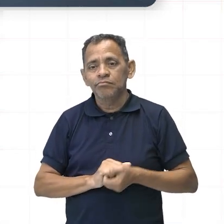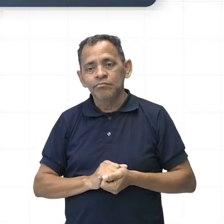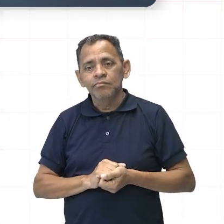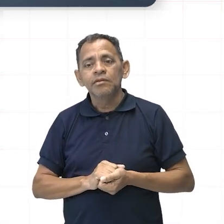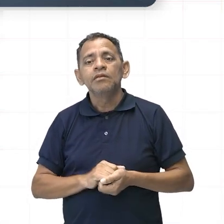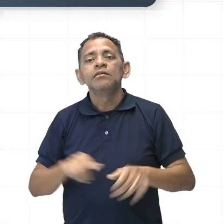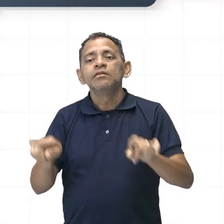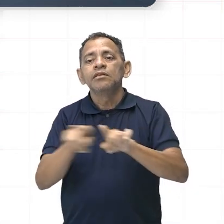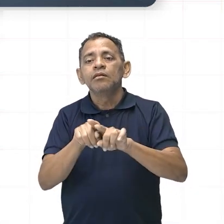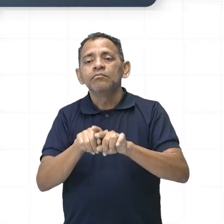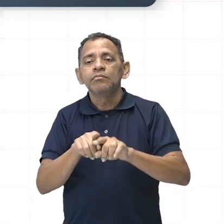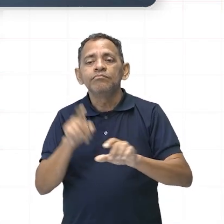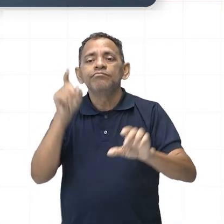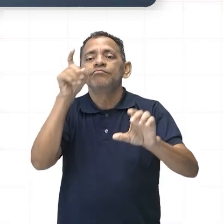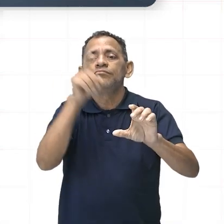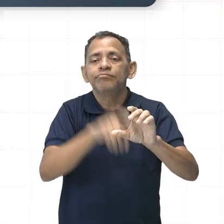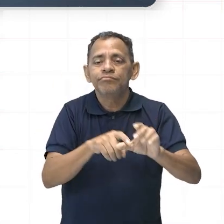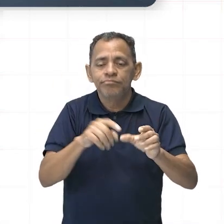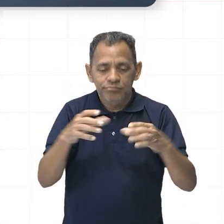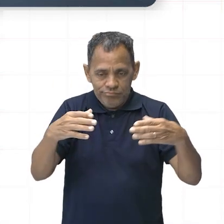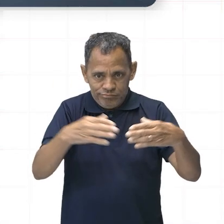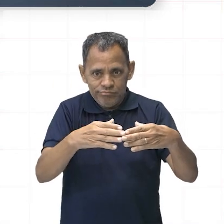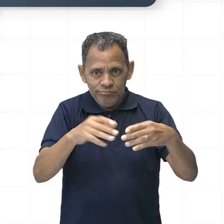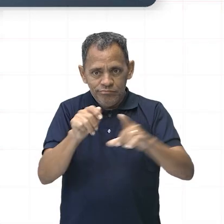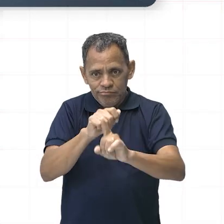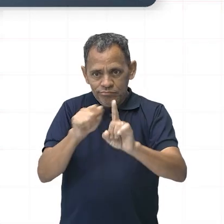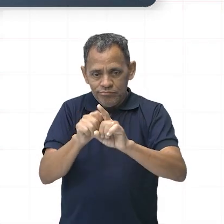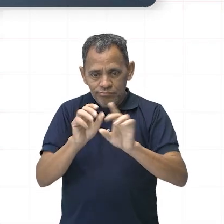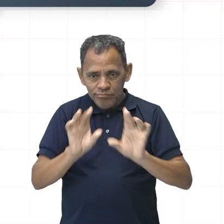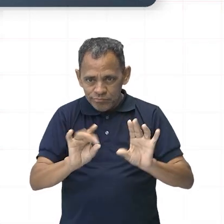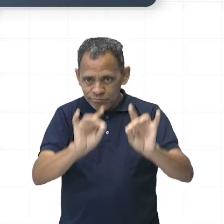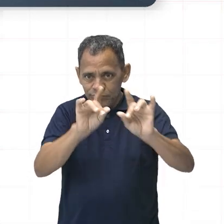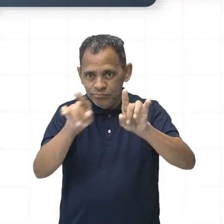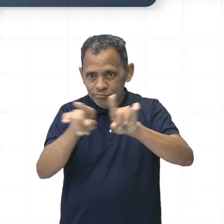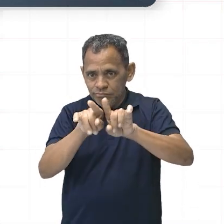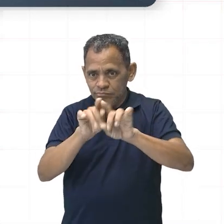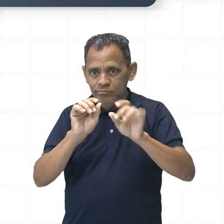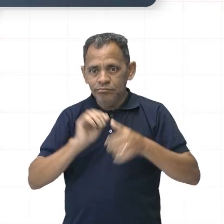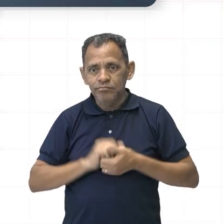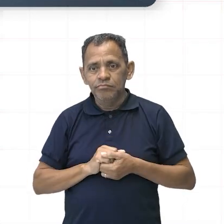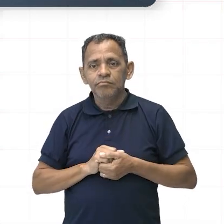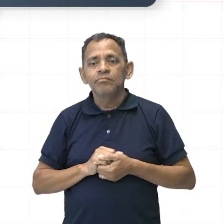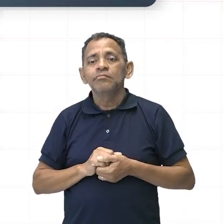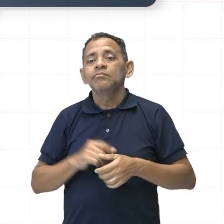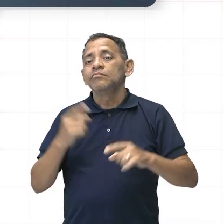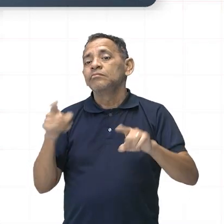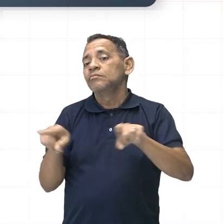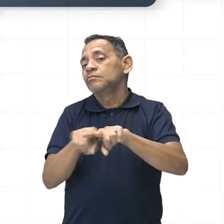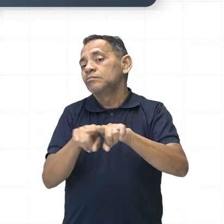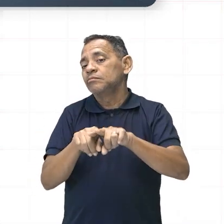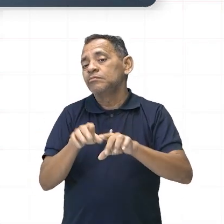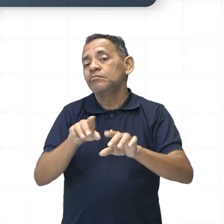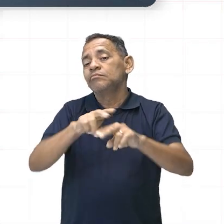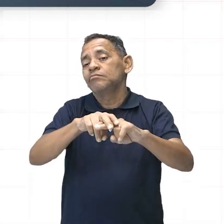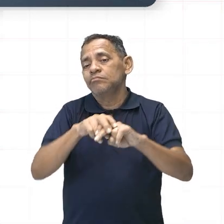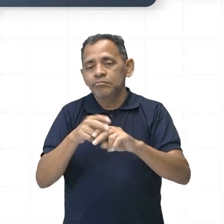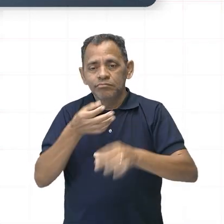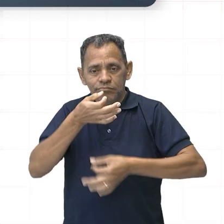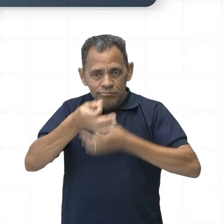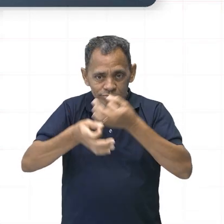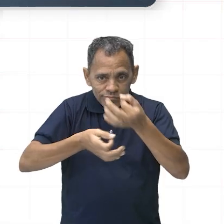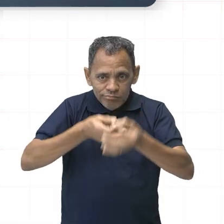de pertencimento a um grupo social específico, ou até mesmo por conta da sua opinião